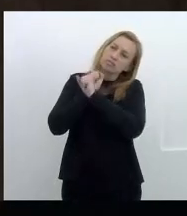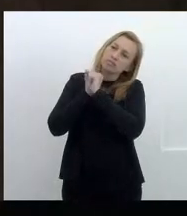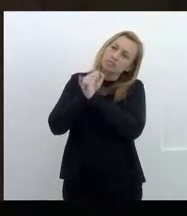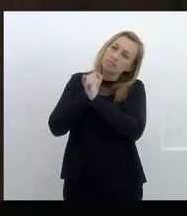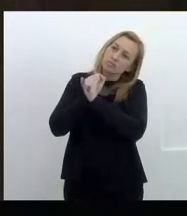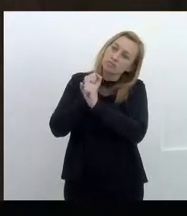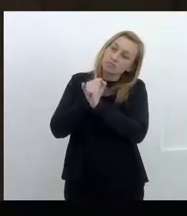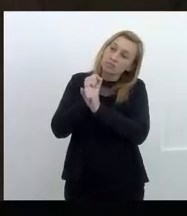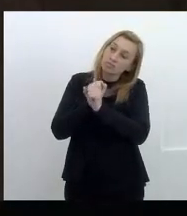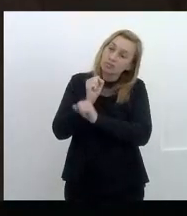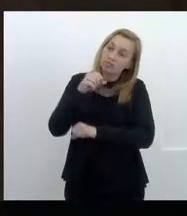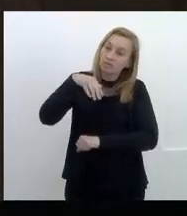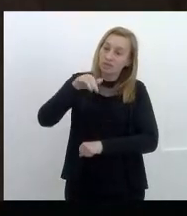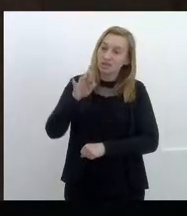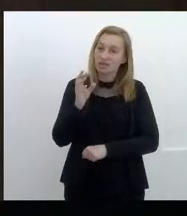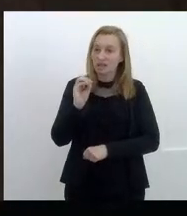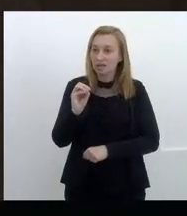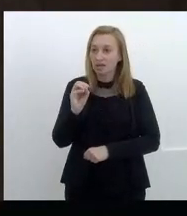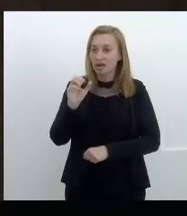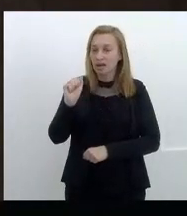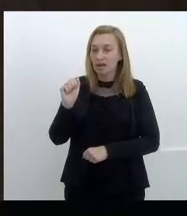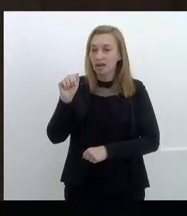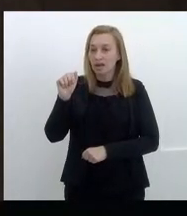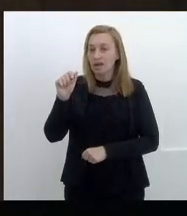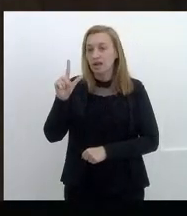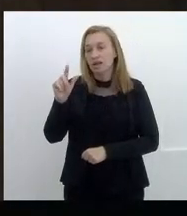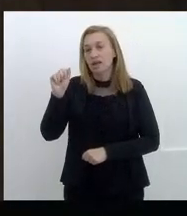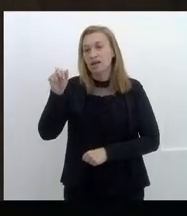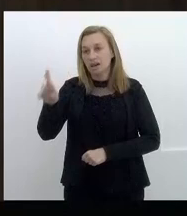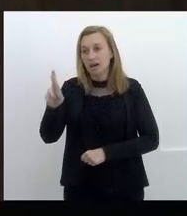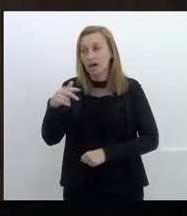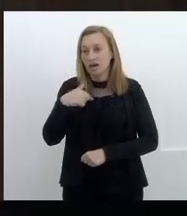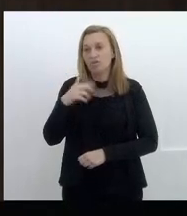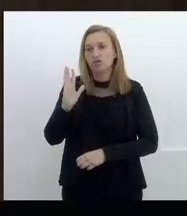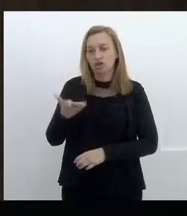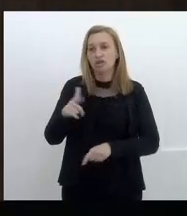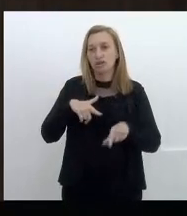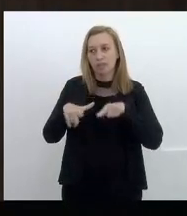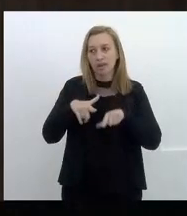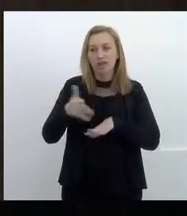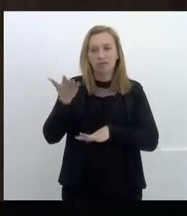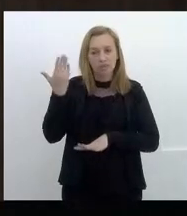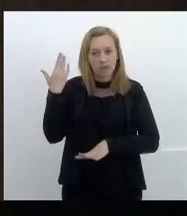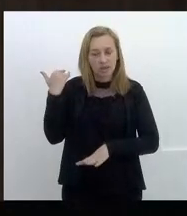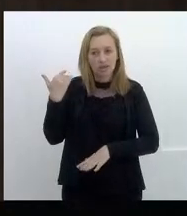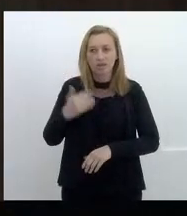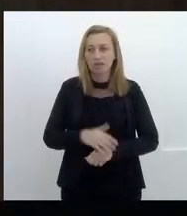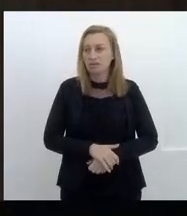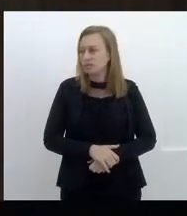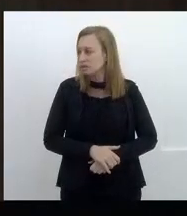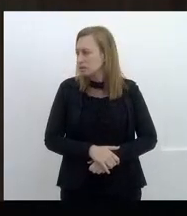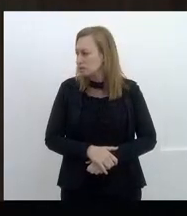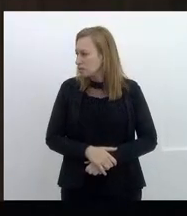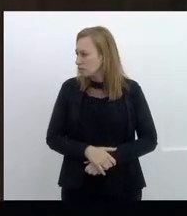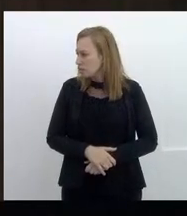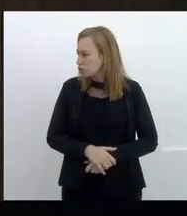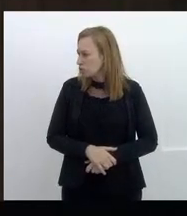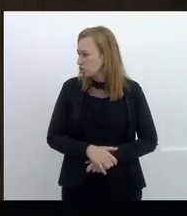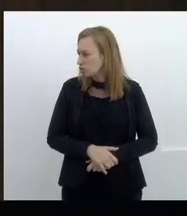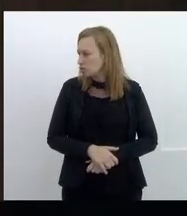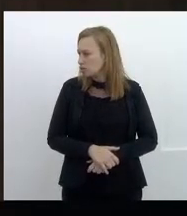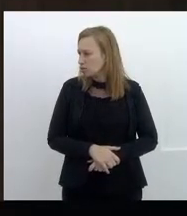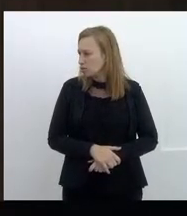de governo Marcelo Alencar porque eu já era servidora e vou parte aqui na minha breve